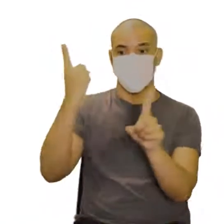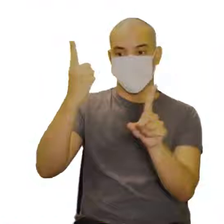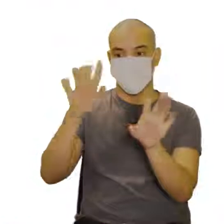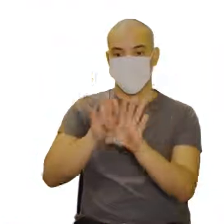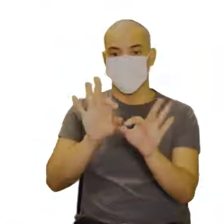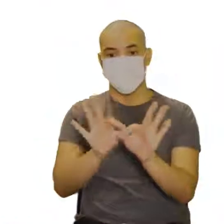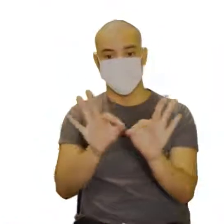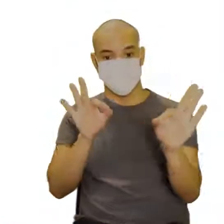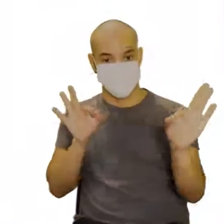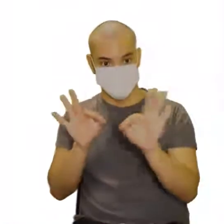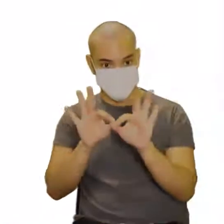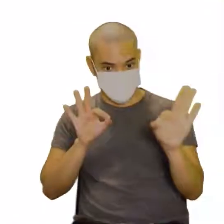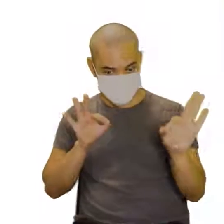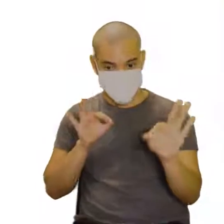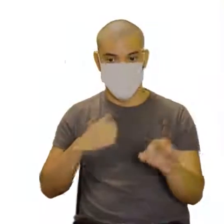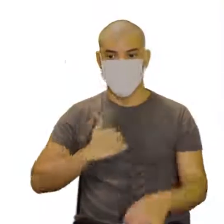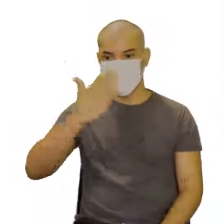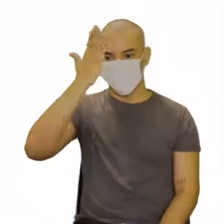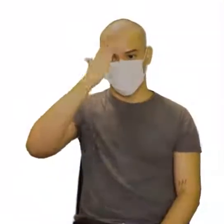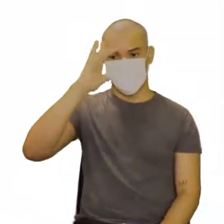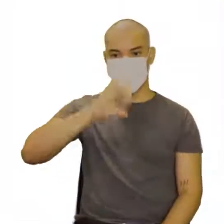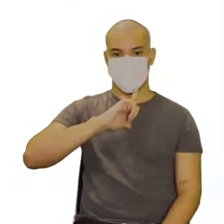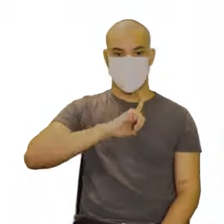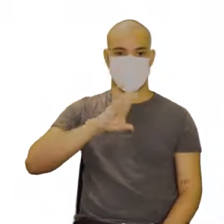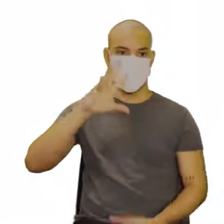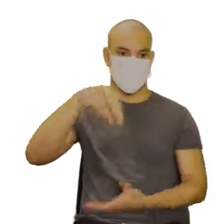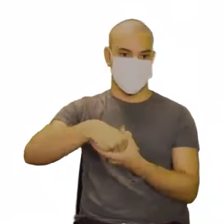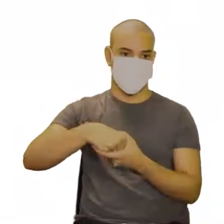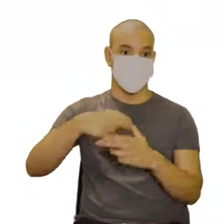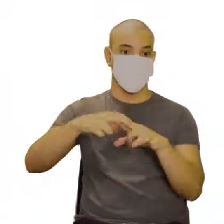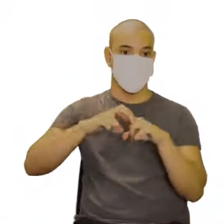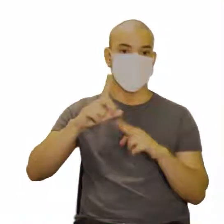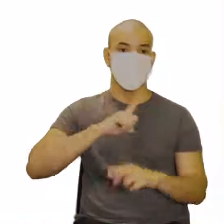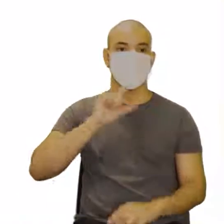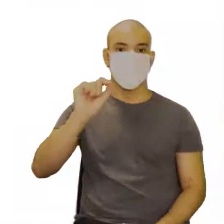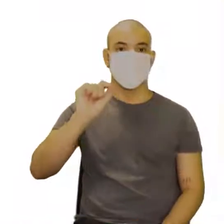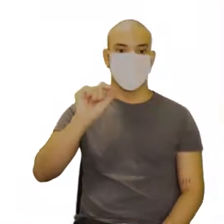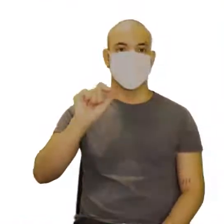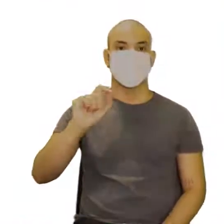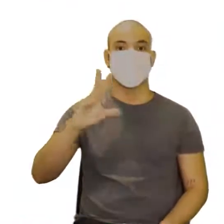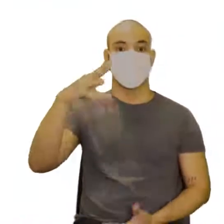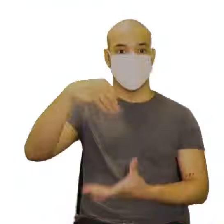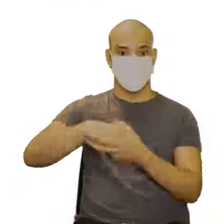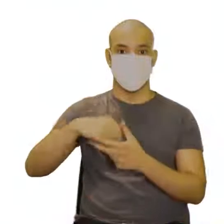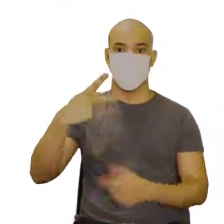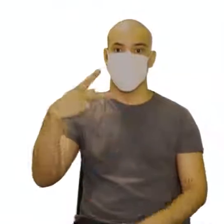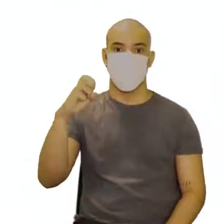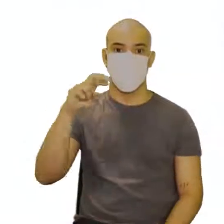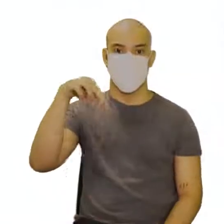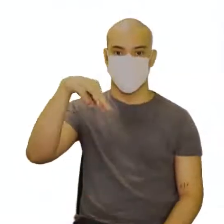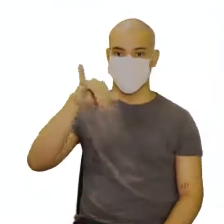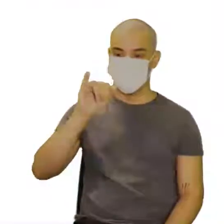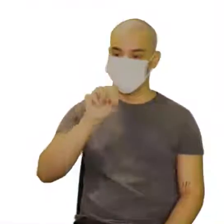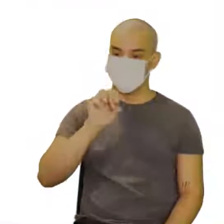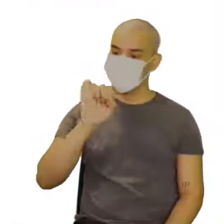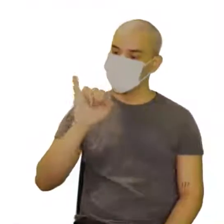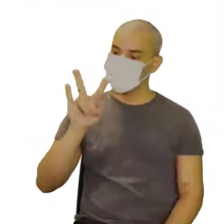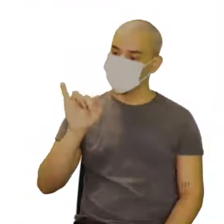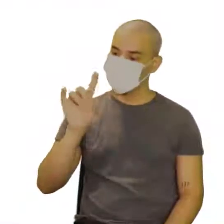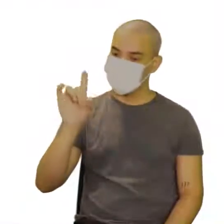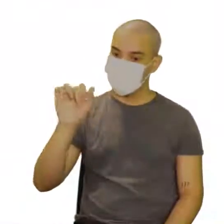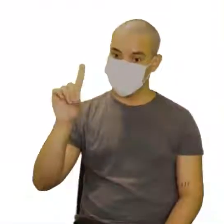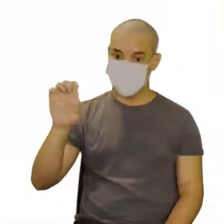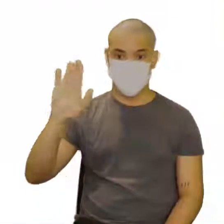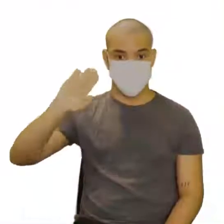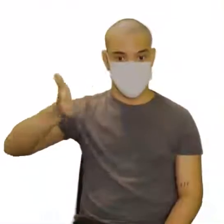de separação, a gente já tem aqui. E ele deu a permissividade do meio, que é o nosso epsilon,